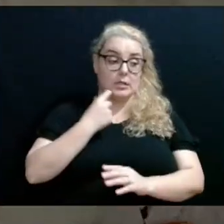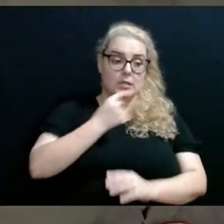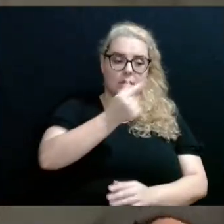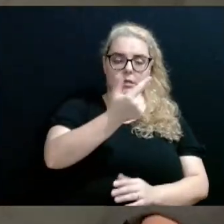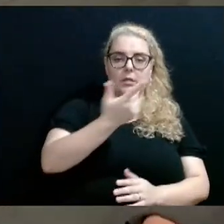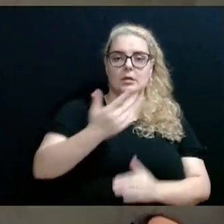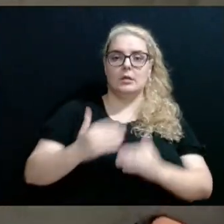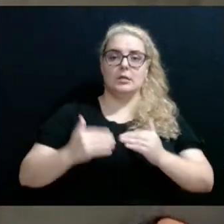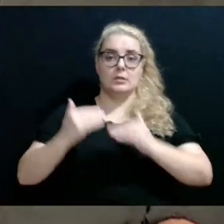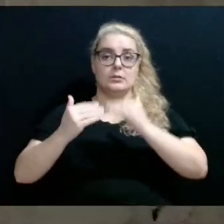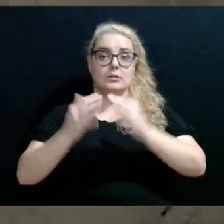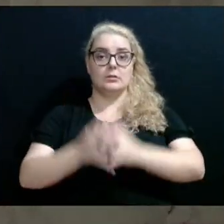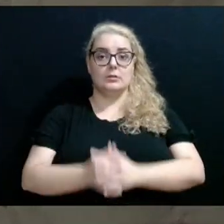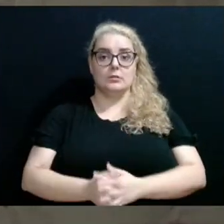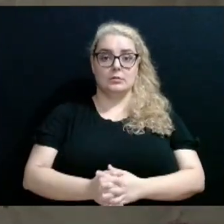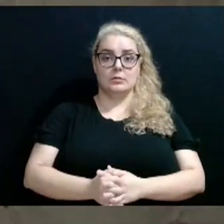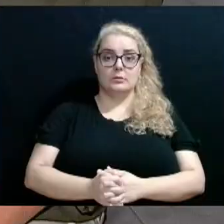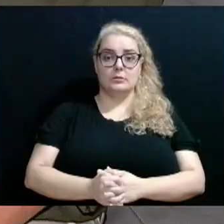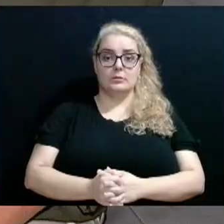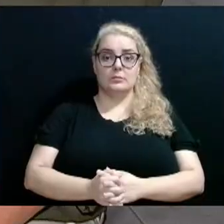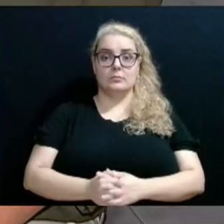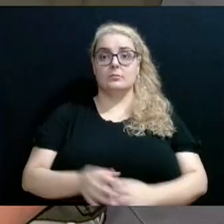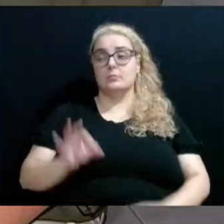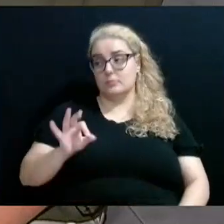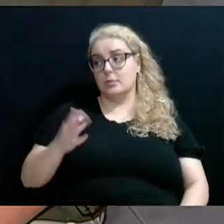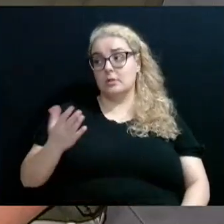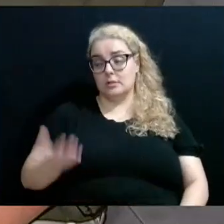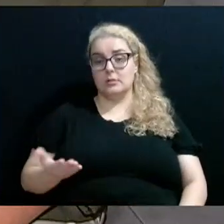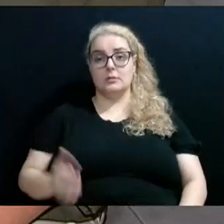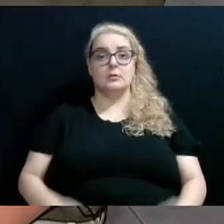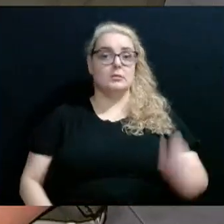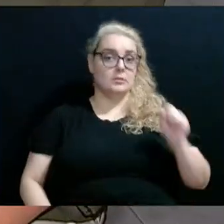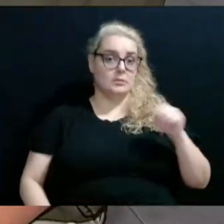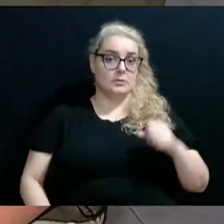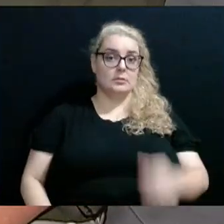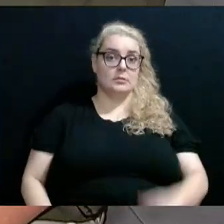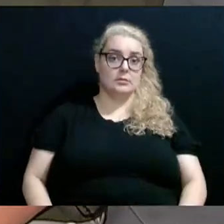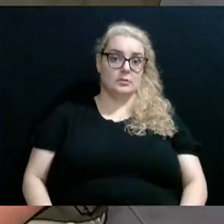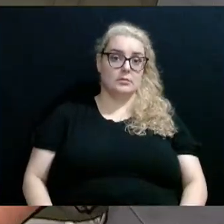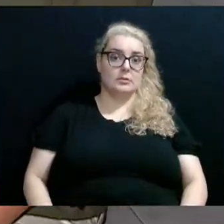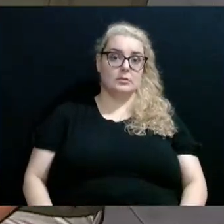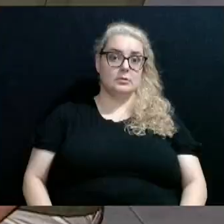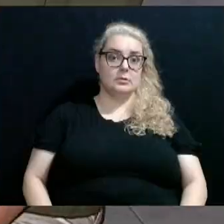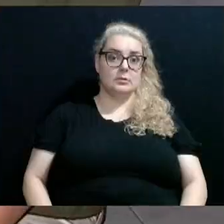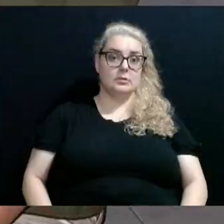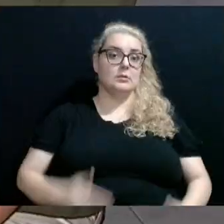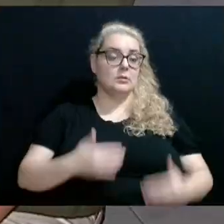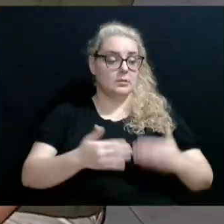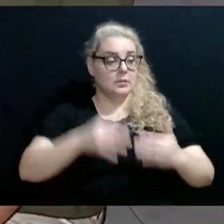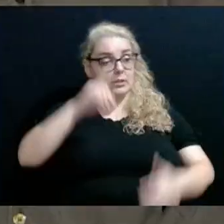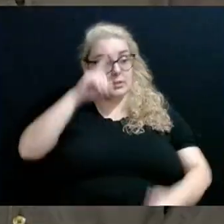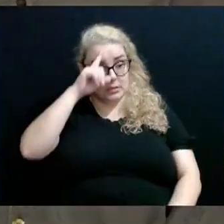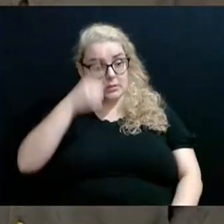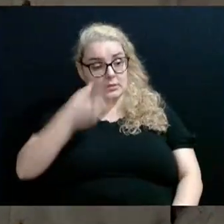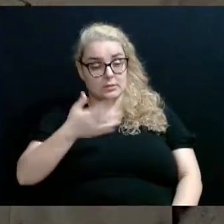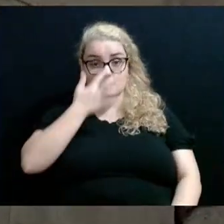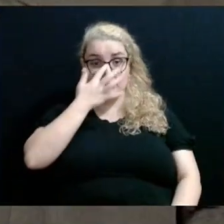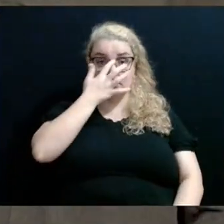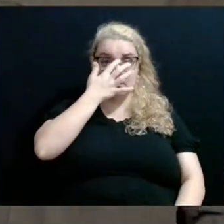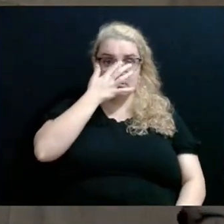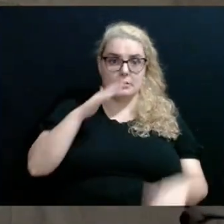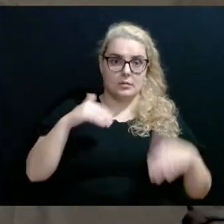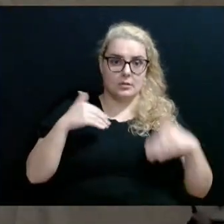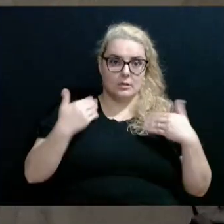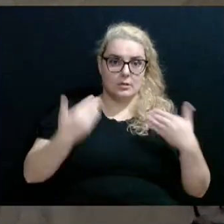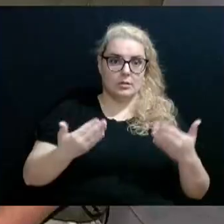né, para que dê certo. Sim. E a partir dessa decisão, quais foram as